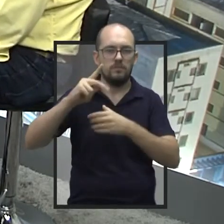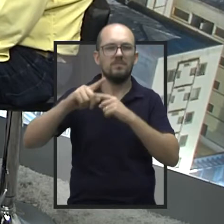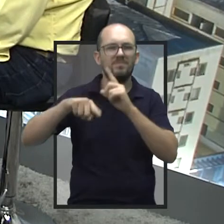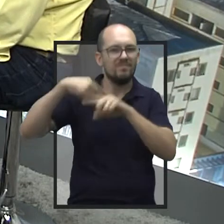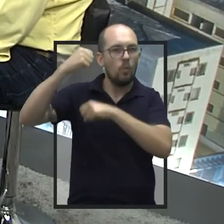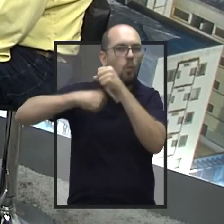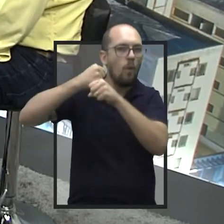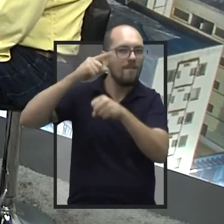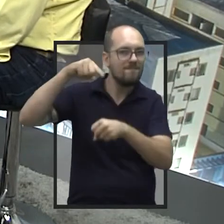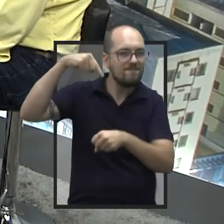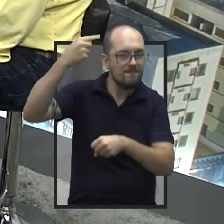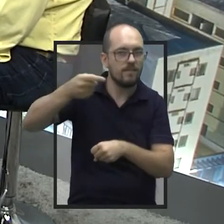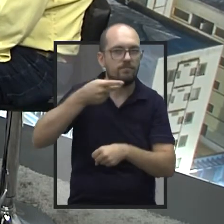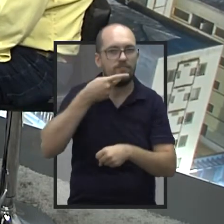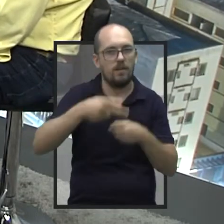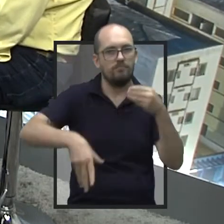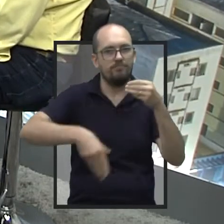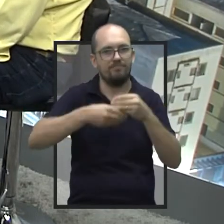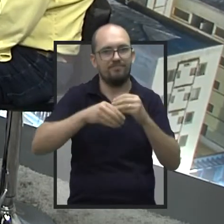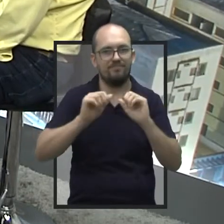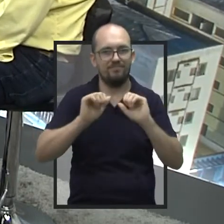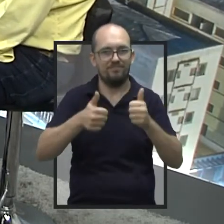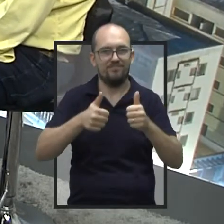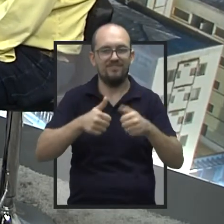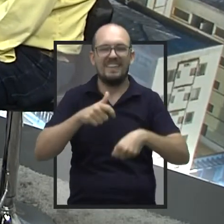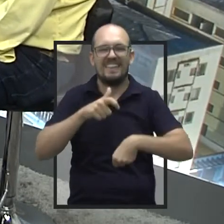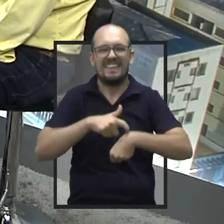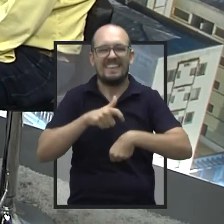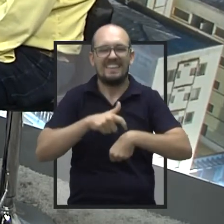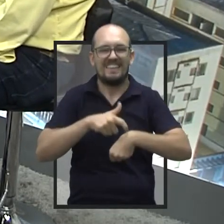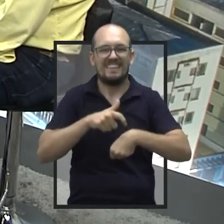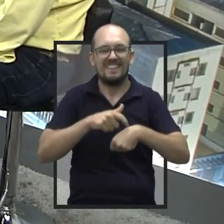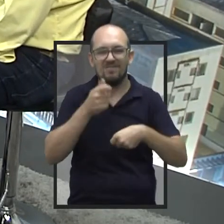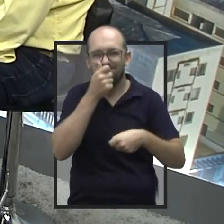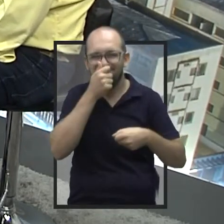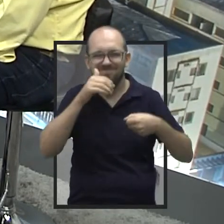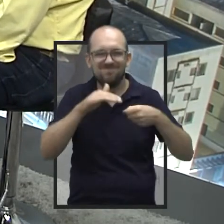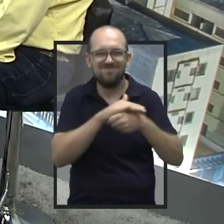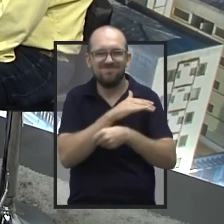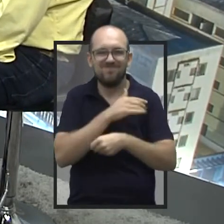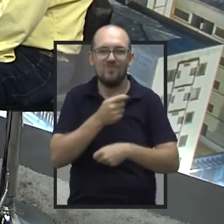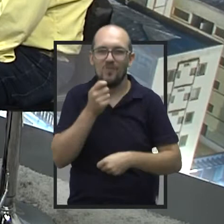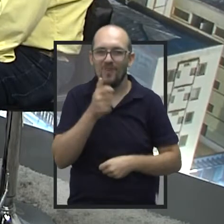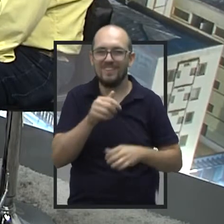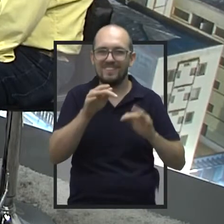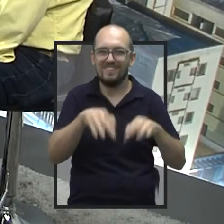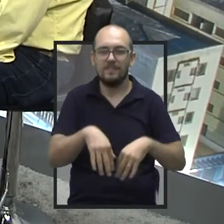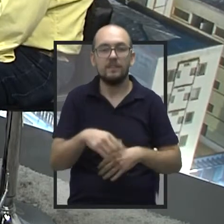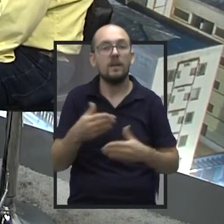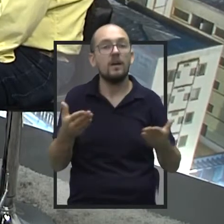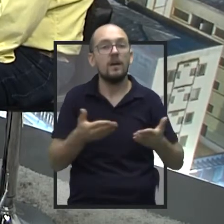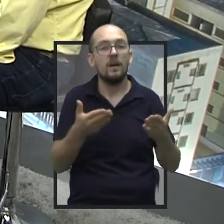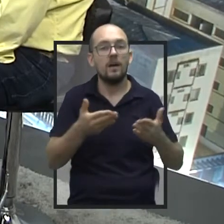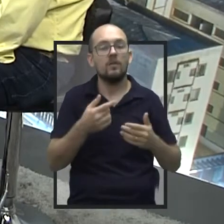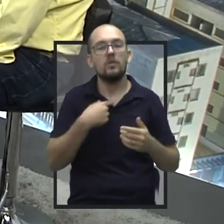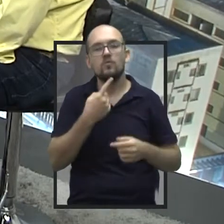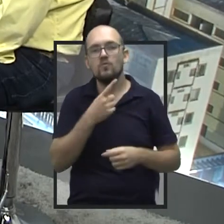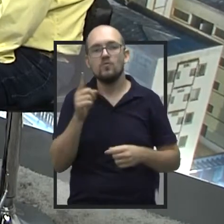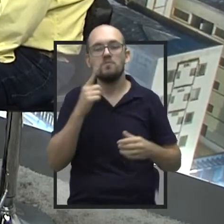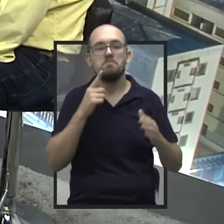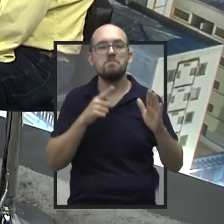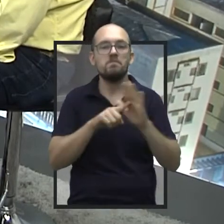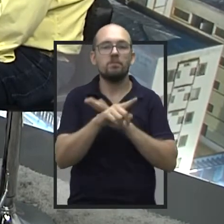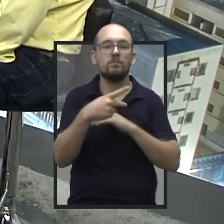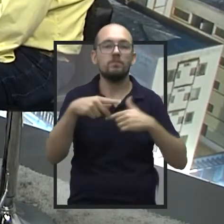ano que vem. Para a gente encerrar, que nós estamos com já o tempo quase aqui em cima da pinta, fala um pouquinho sobre o trabalho do senhor